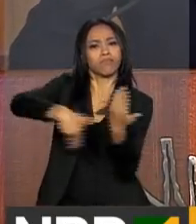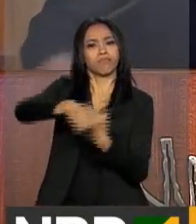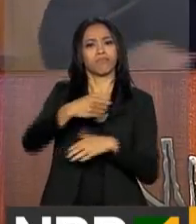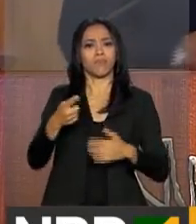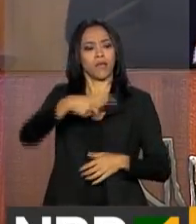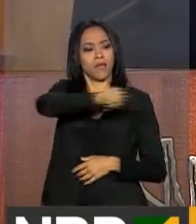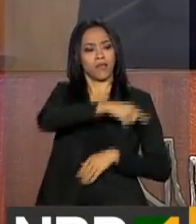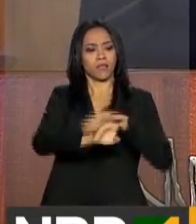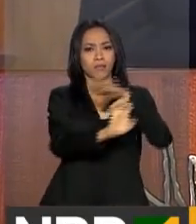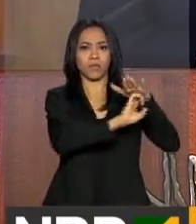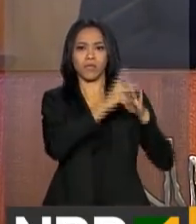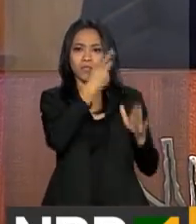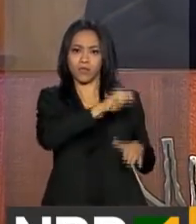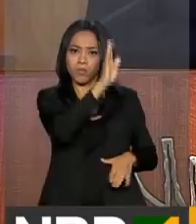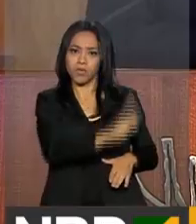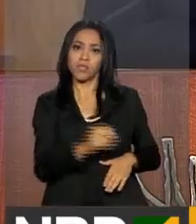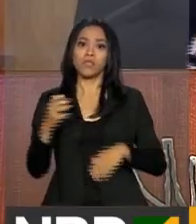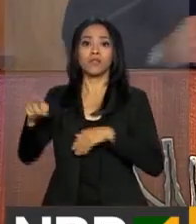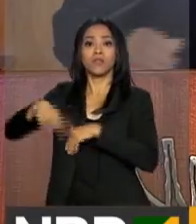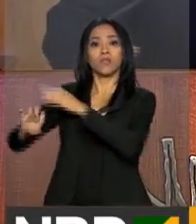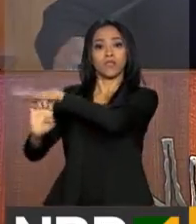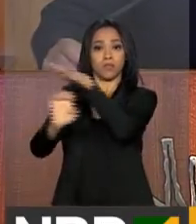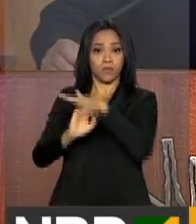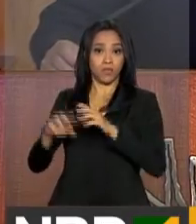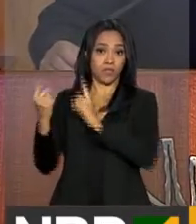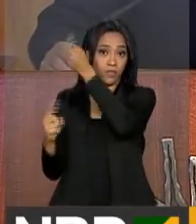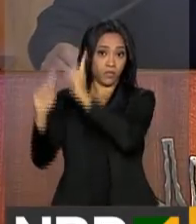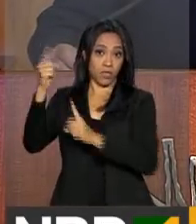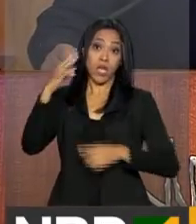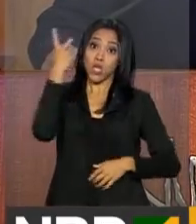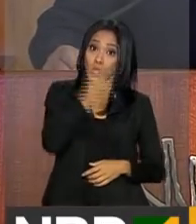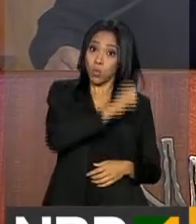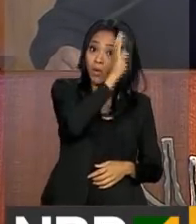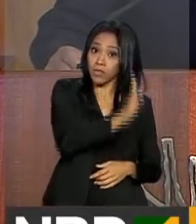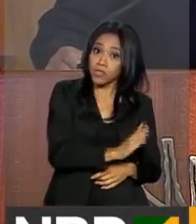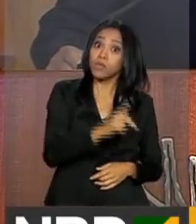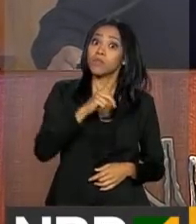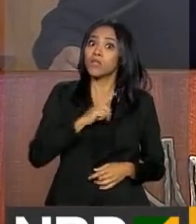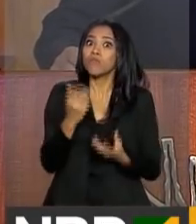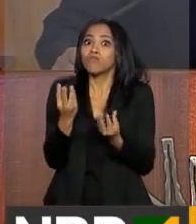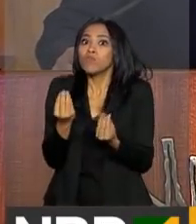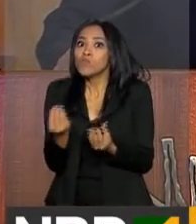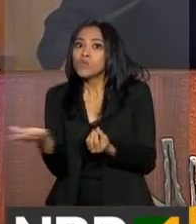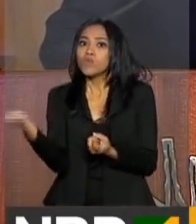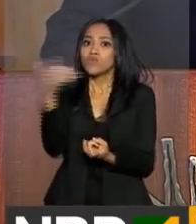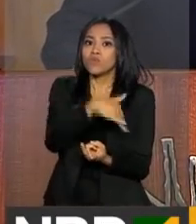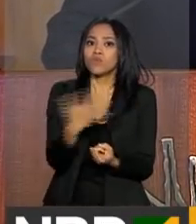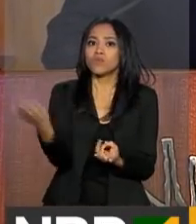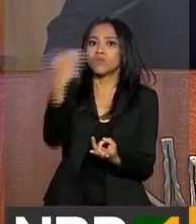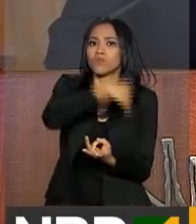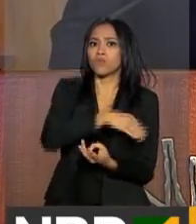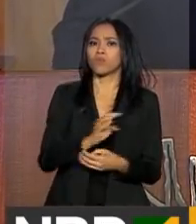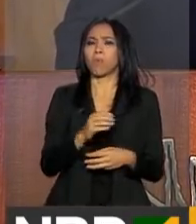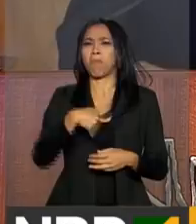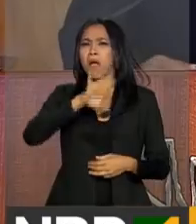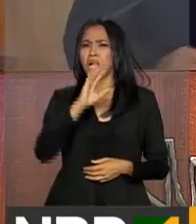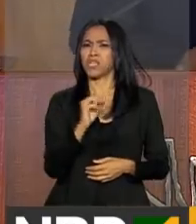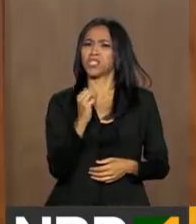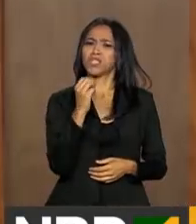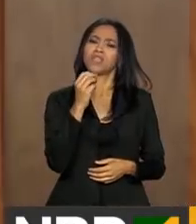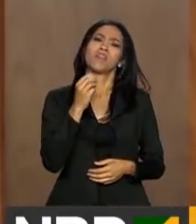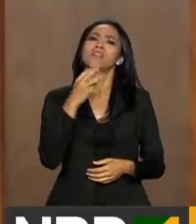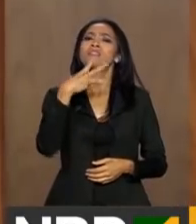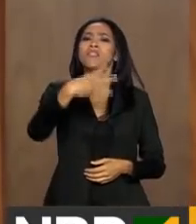Brasil já é o país com maior estoque de investimentos chilenos, mais de 31 bilhões